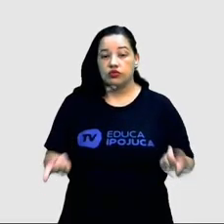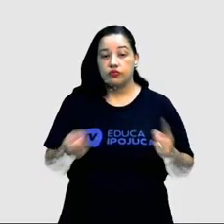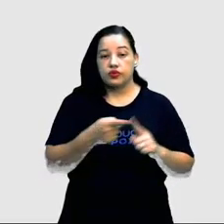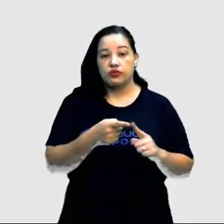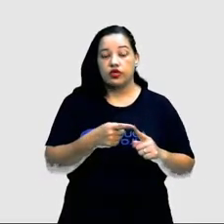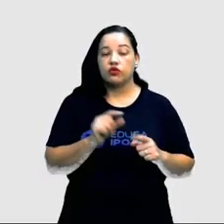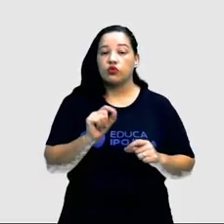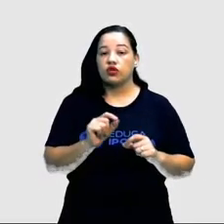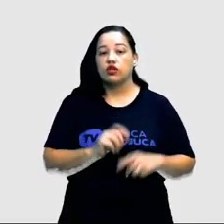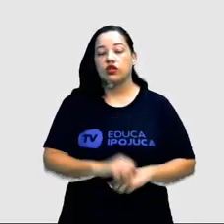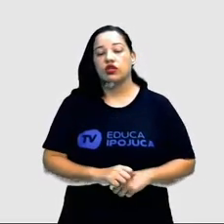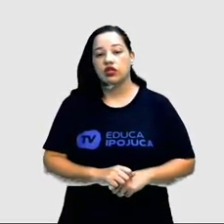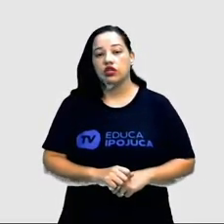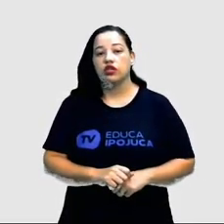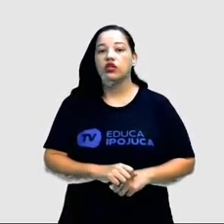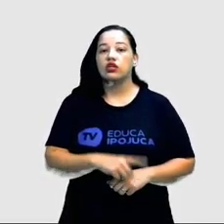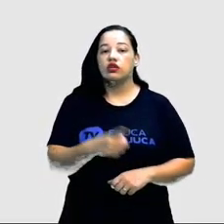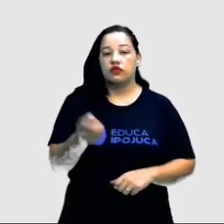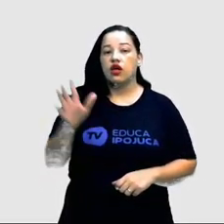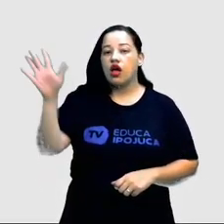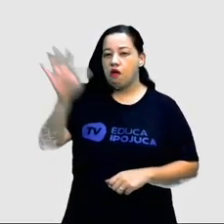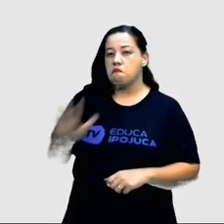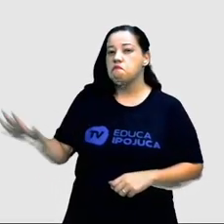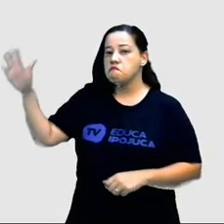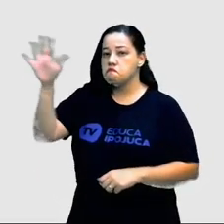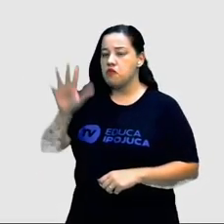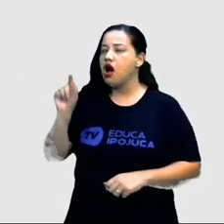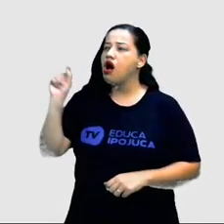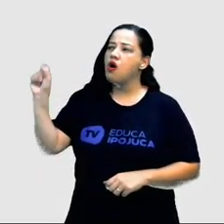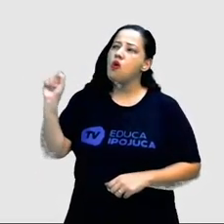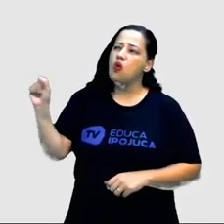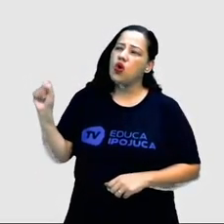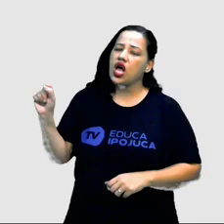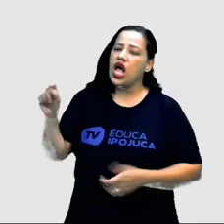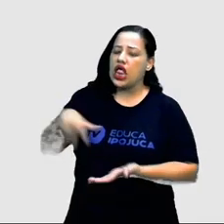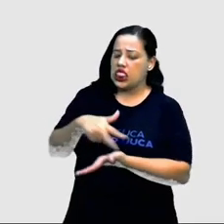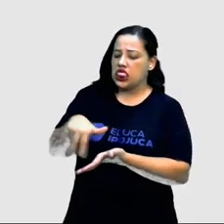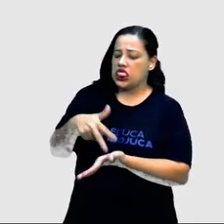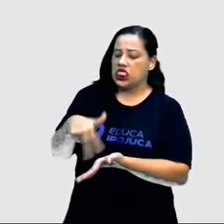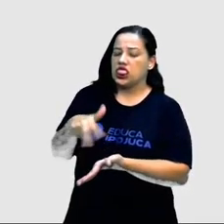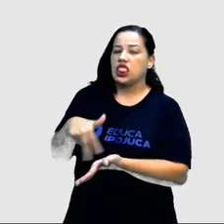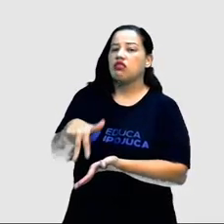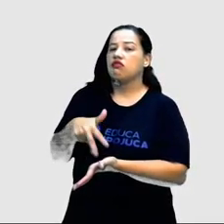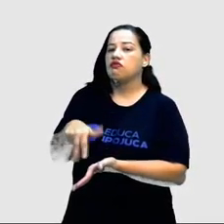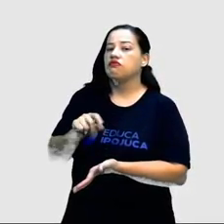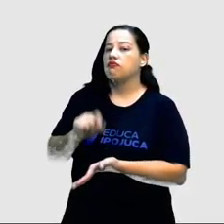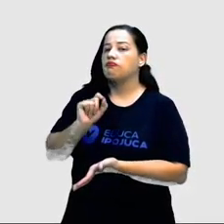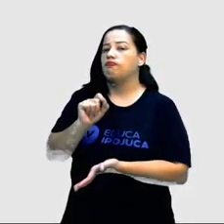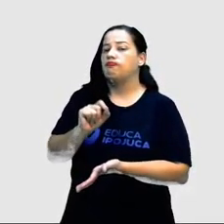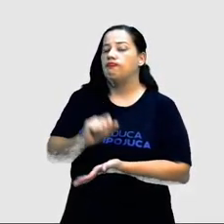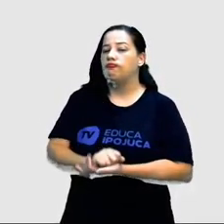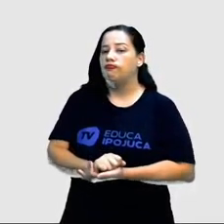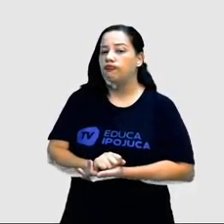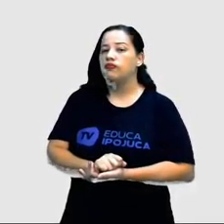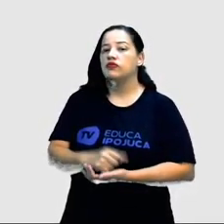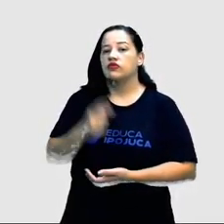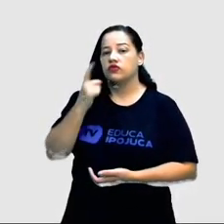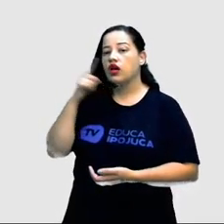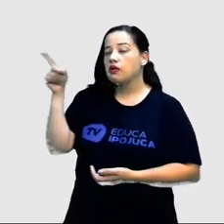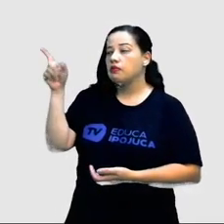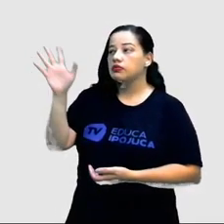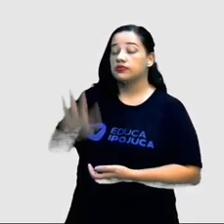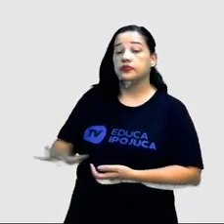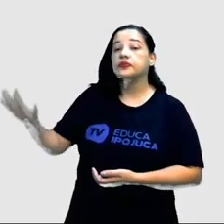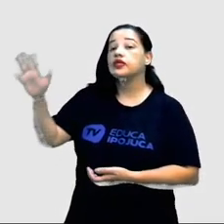quesito. A imagem mostrada é uma dança de... A imagem é essa daqui. Então,